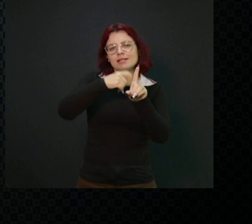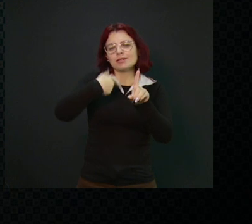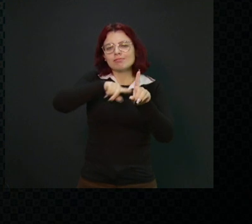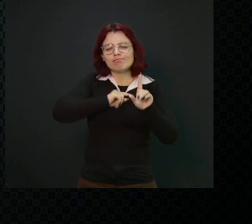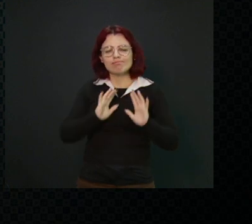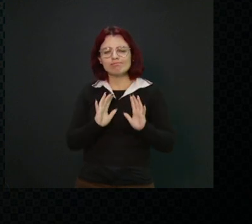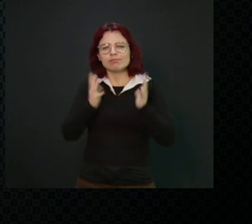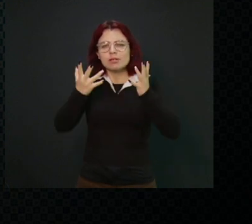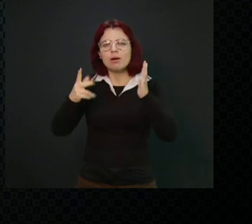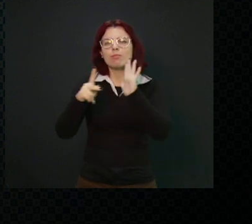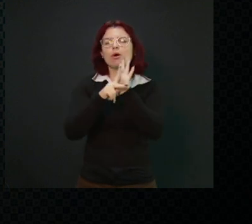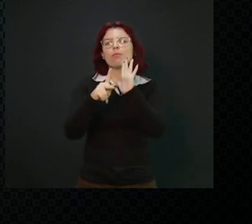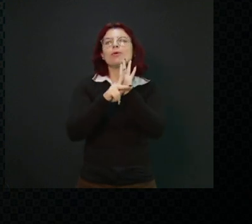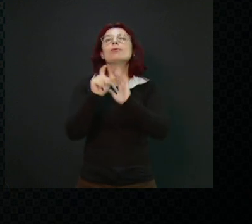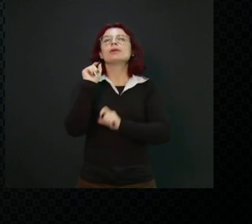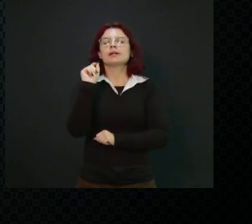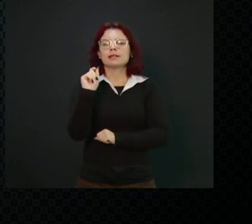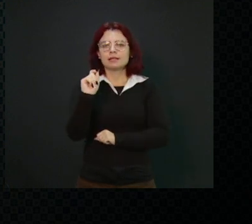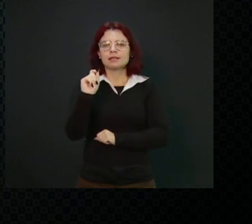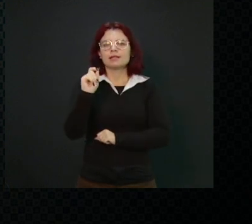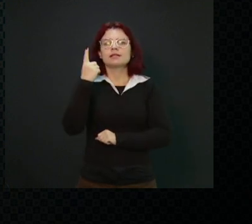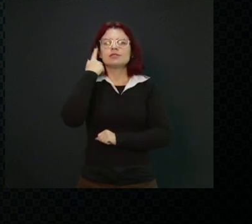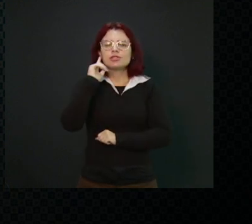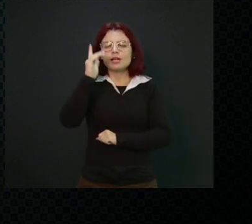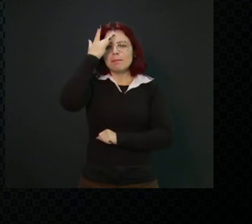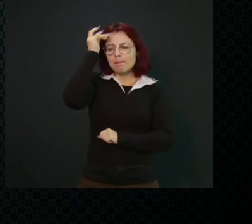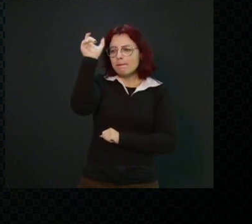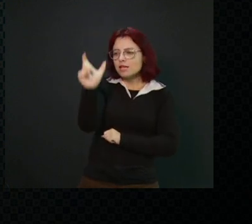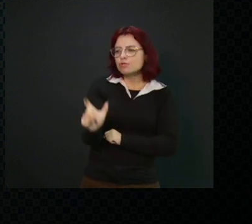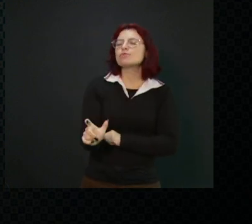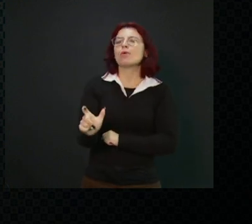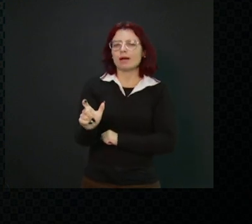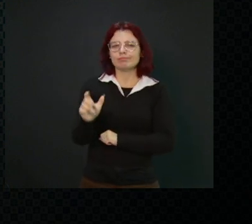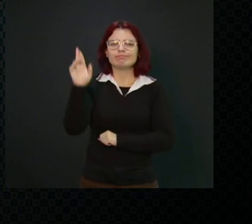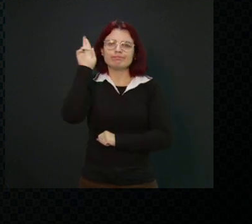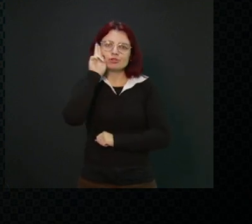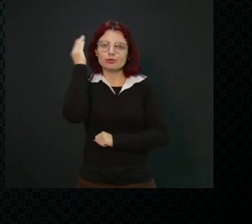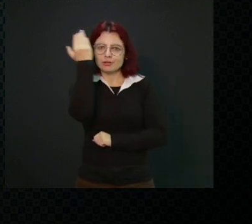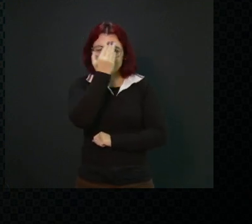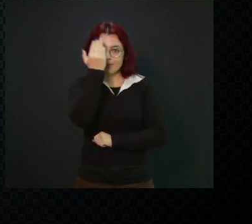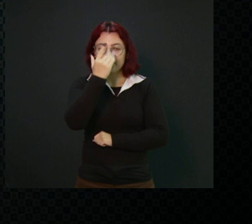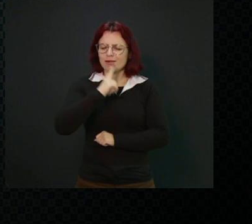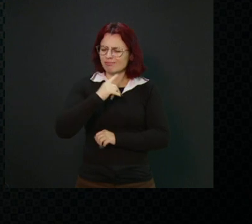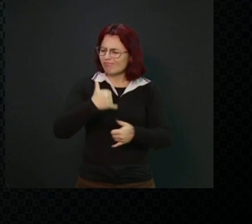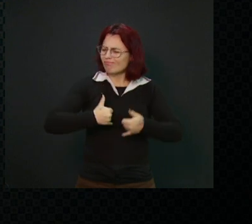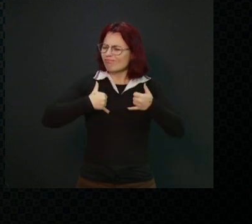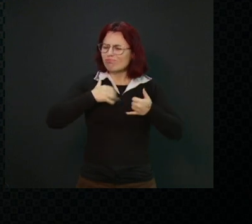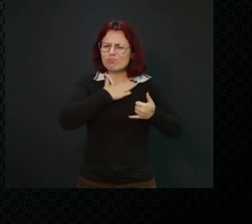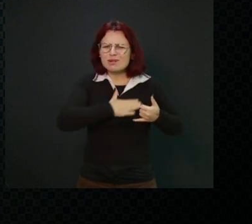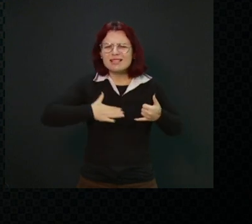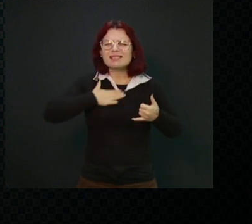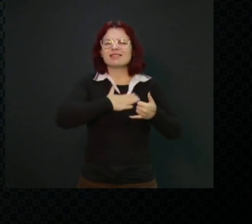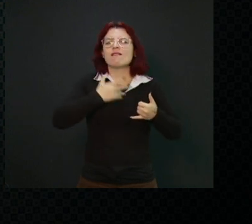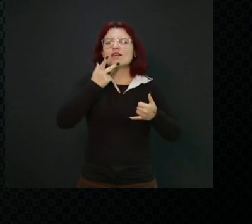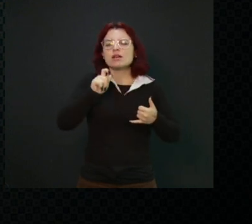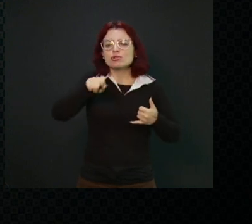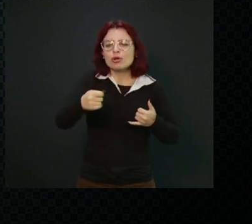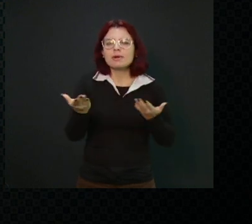comemoramos internacionalmente, né, o Dia da Pessoa com Surdocegueira. Então, é um grande prazer poder falar sobre o